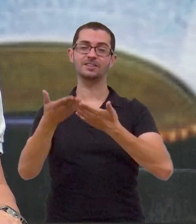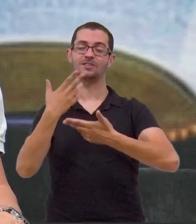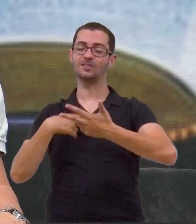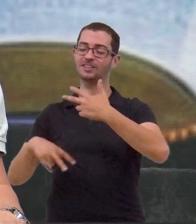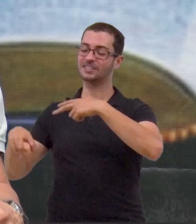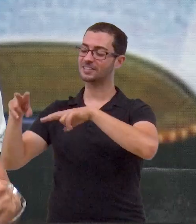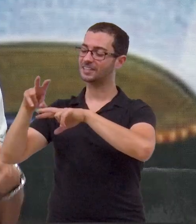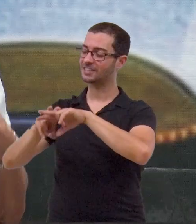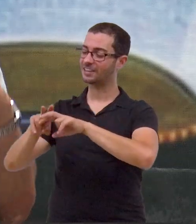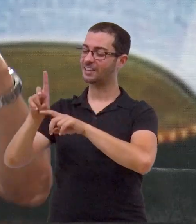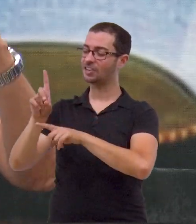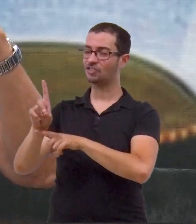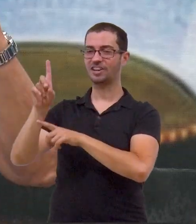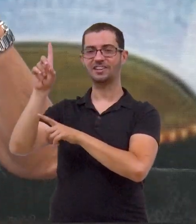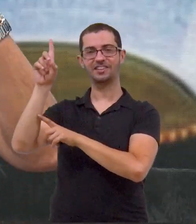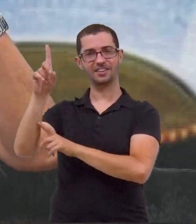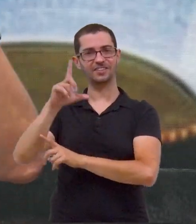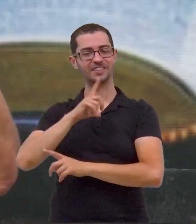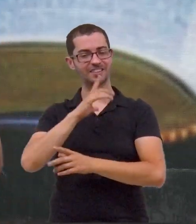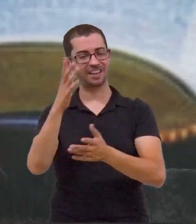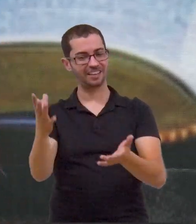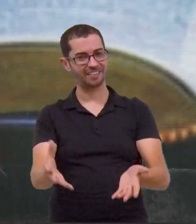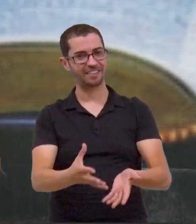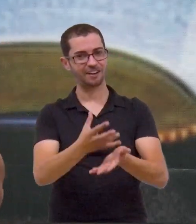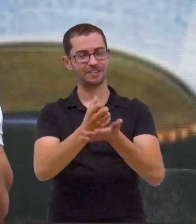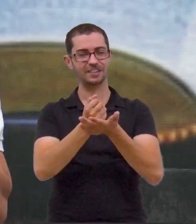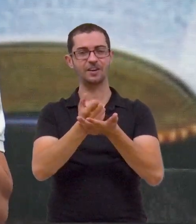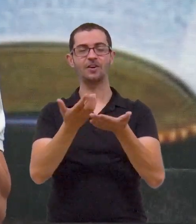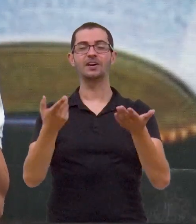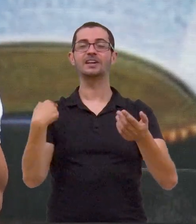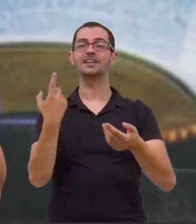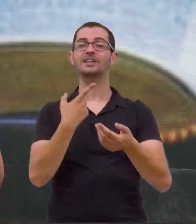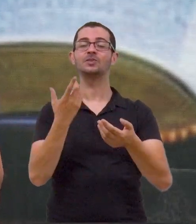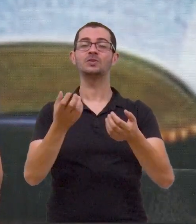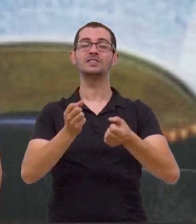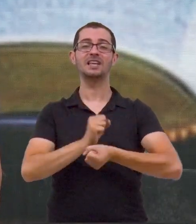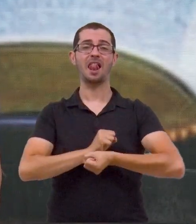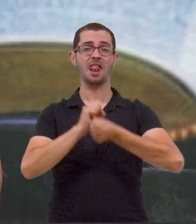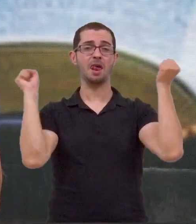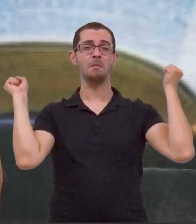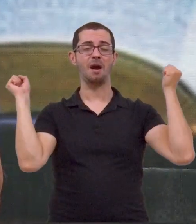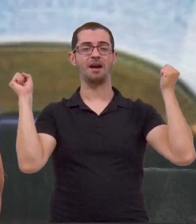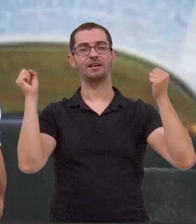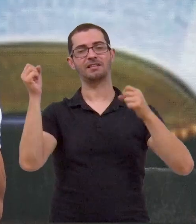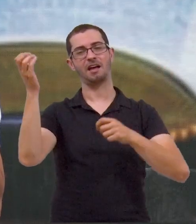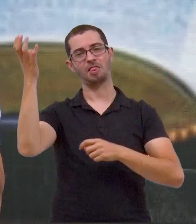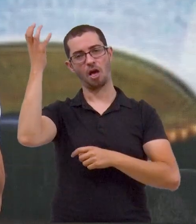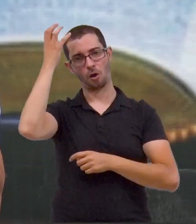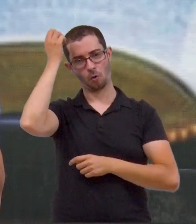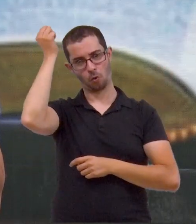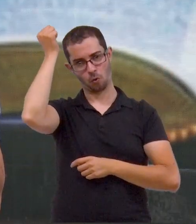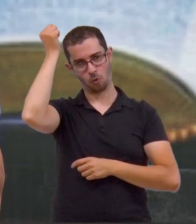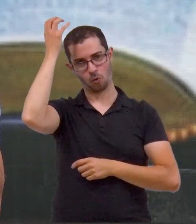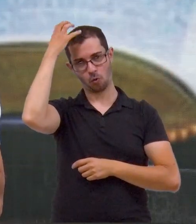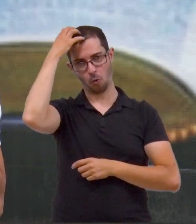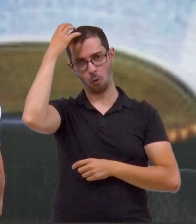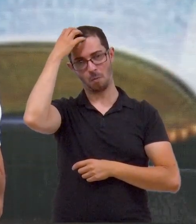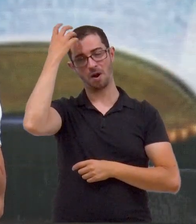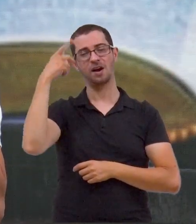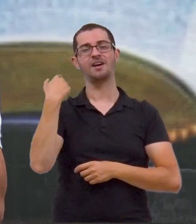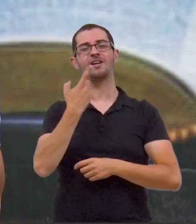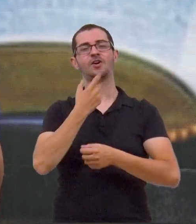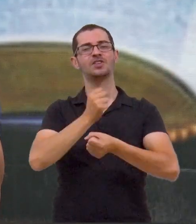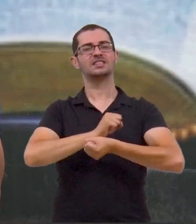grande salvação que nos liberta da culpa, que nos liberta da vergonha, que nos liberta do